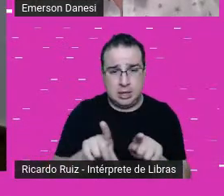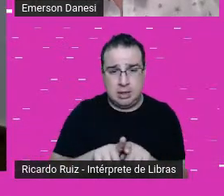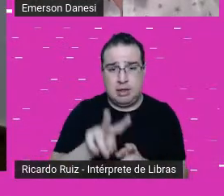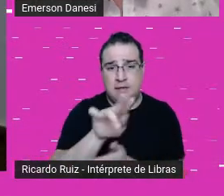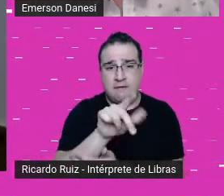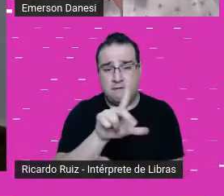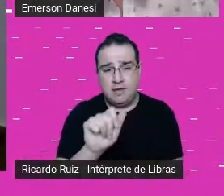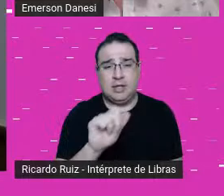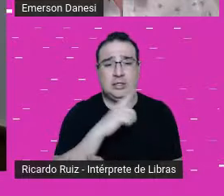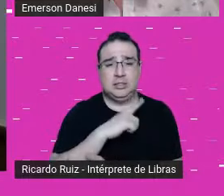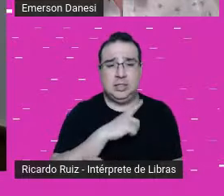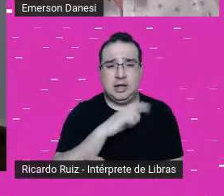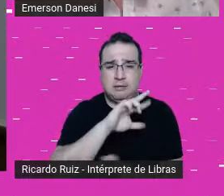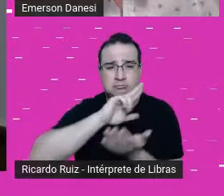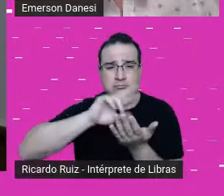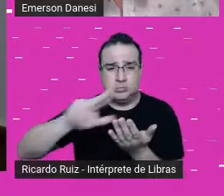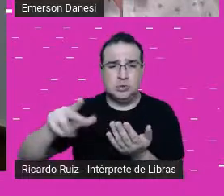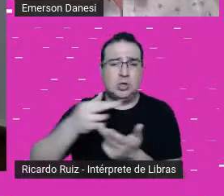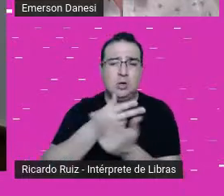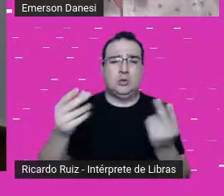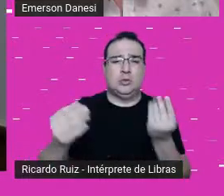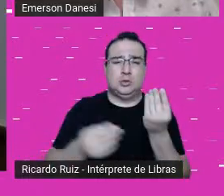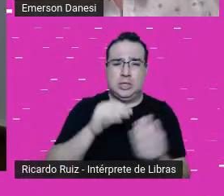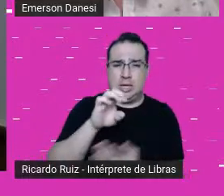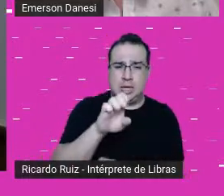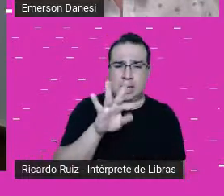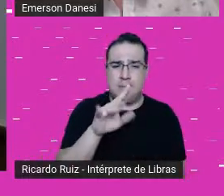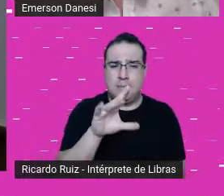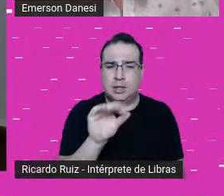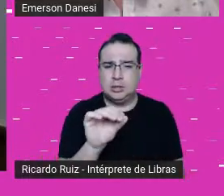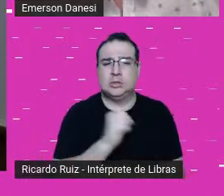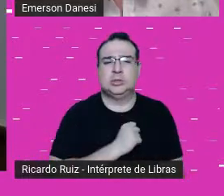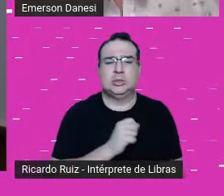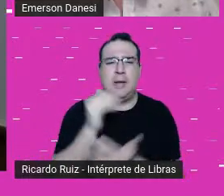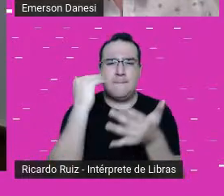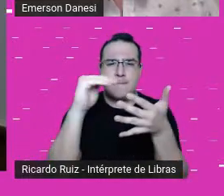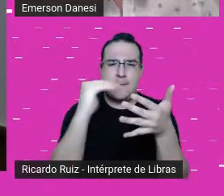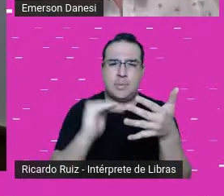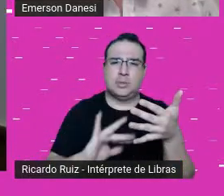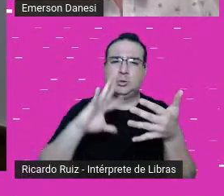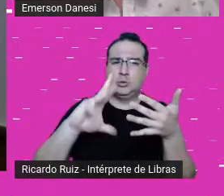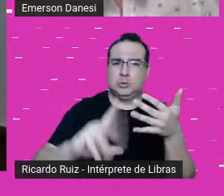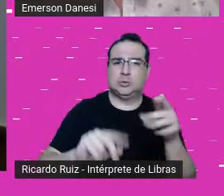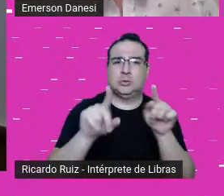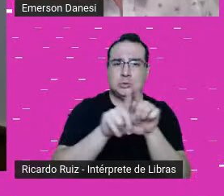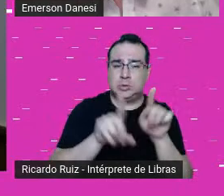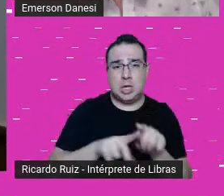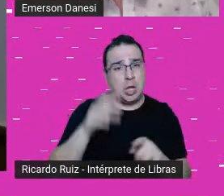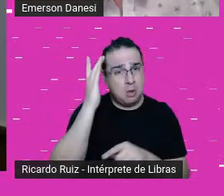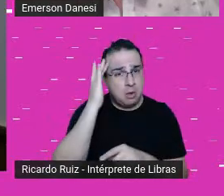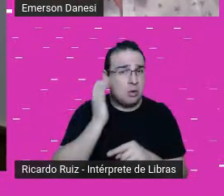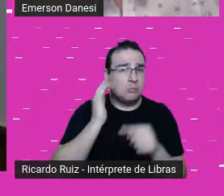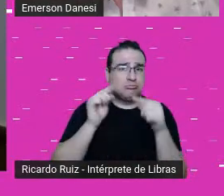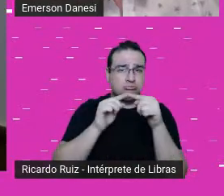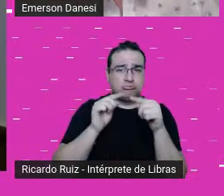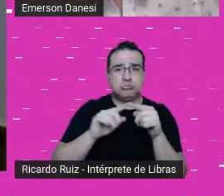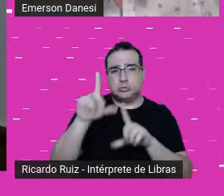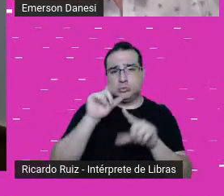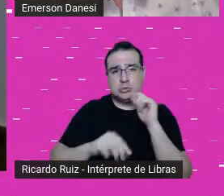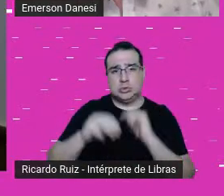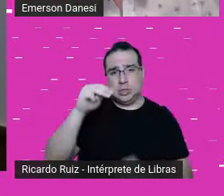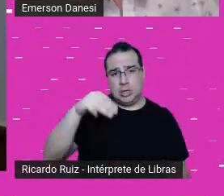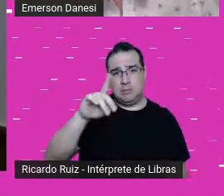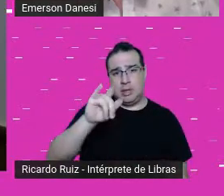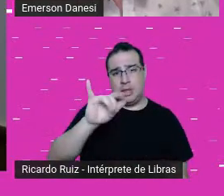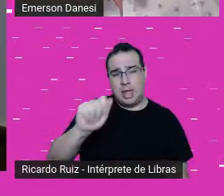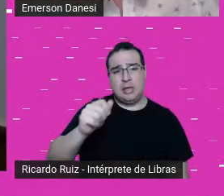do povo, então tinham esses elementos todos muito pontuados. E eu acho que a escolha também, que era linda na